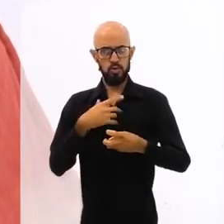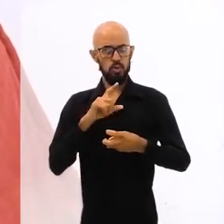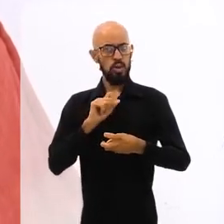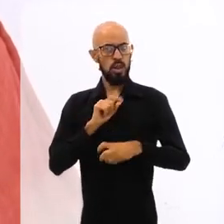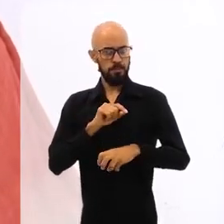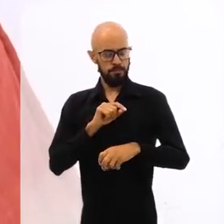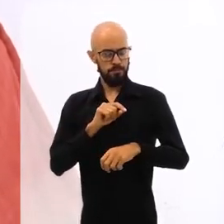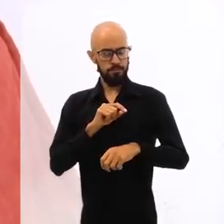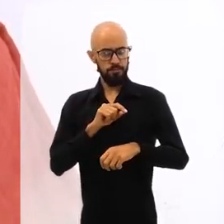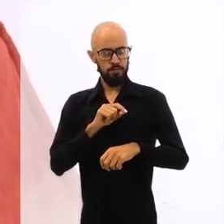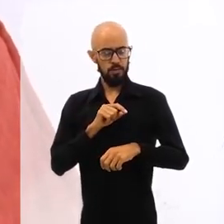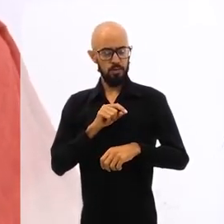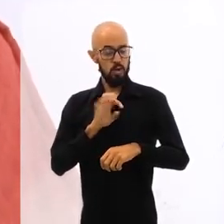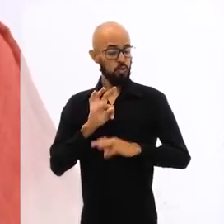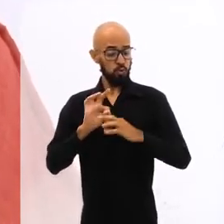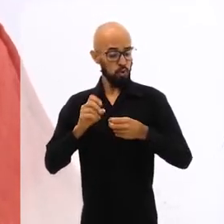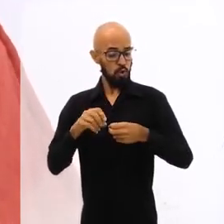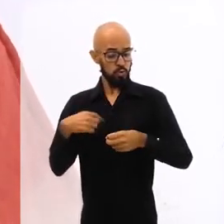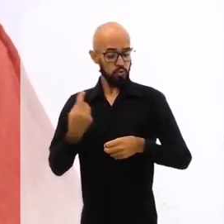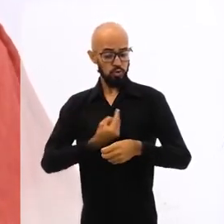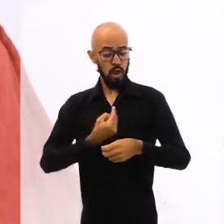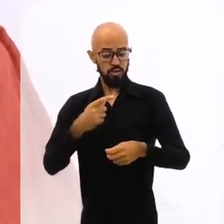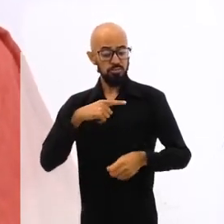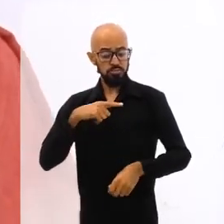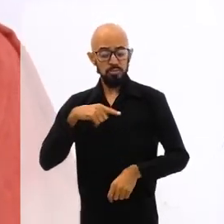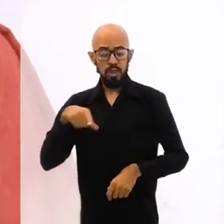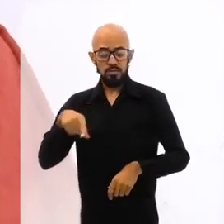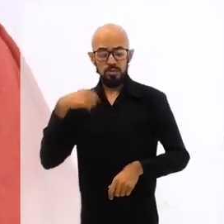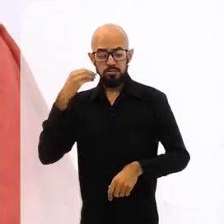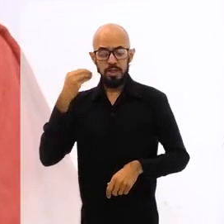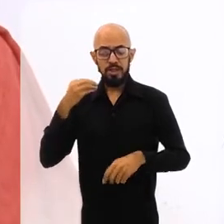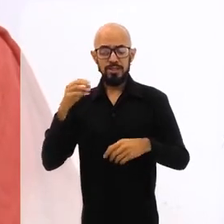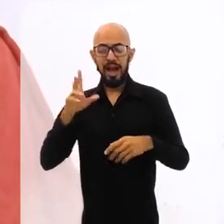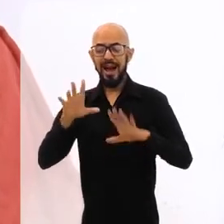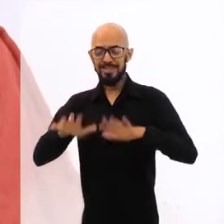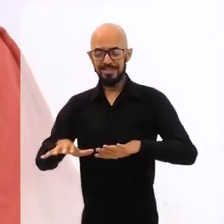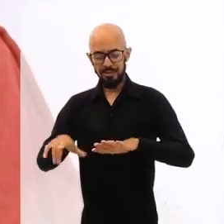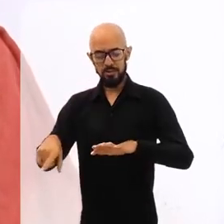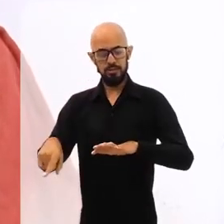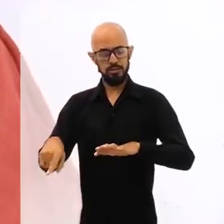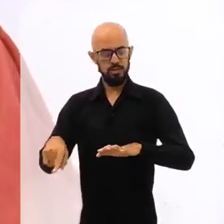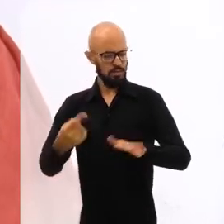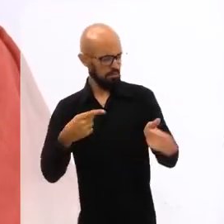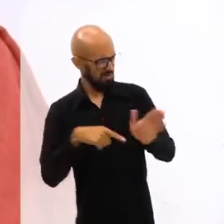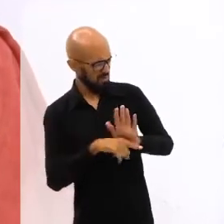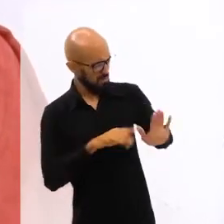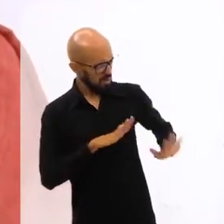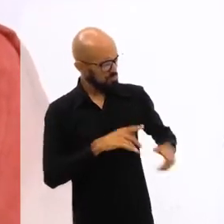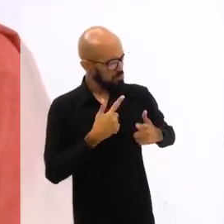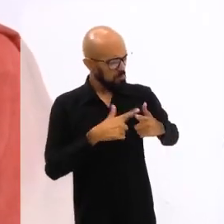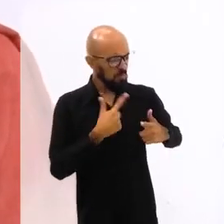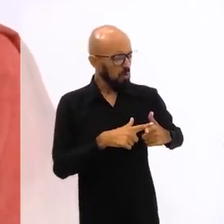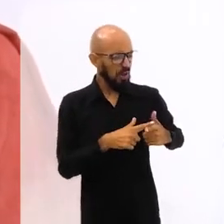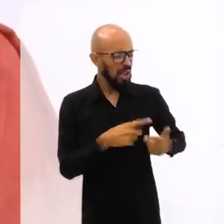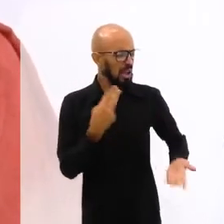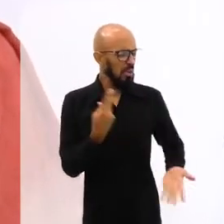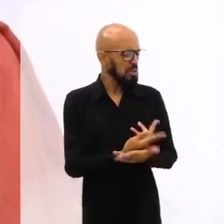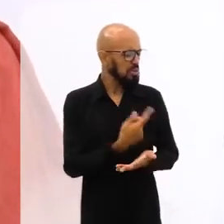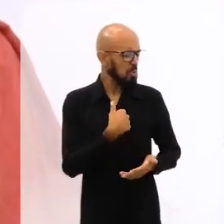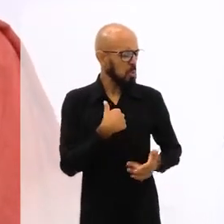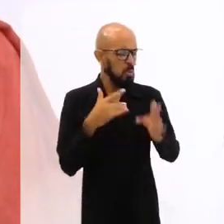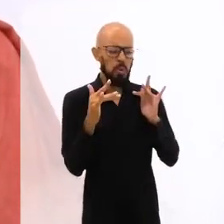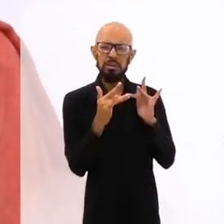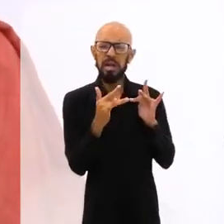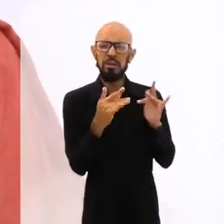cocheiro falou para ele: ó, todos nós vamos passar por aquela experiência. Mas por que que eu nunca entrei em contato com isso? Ah, você foi preservado